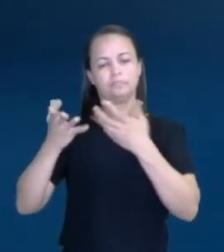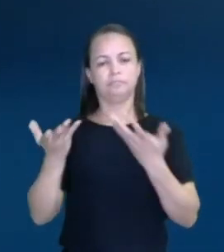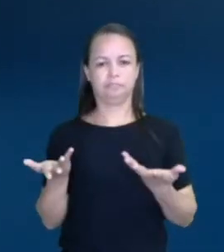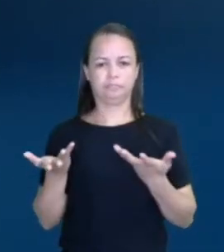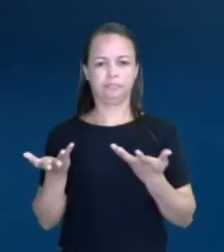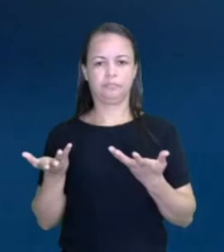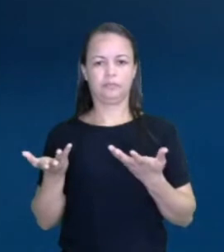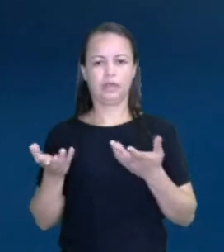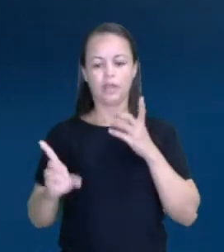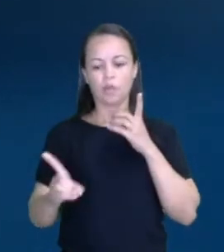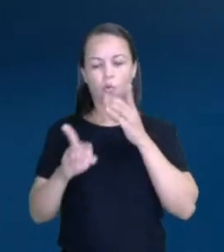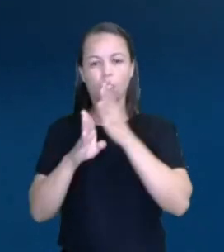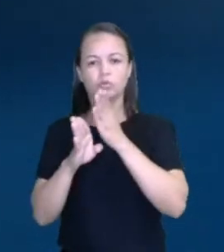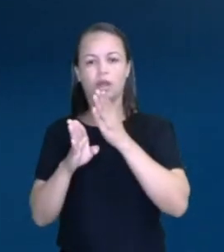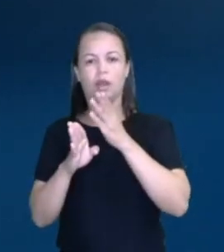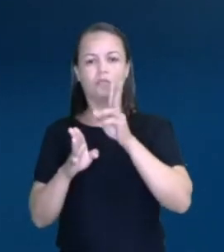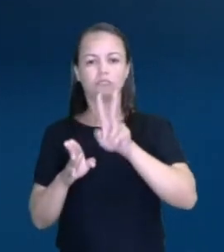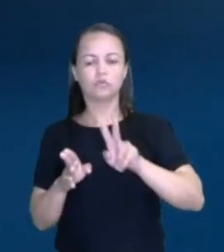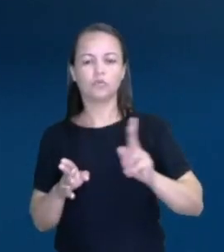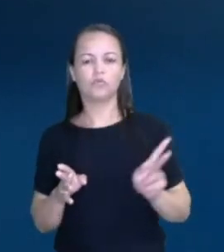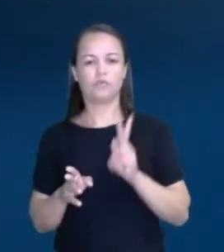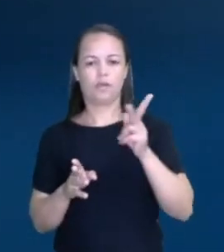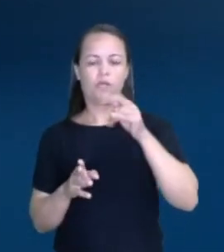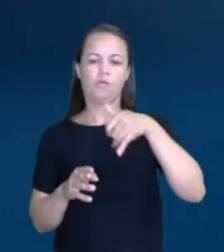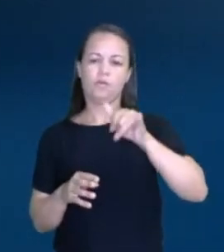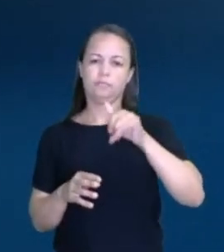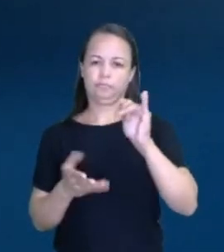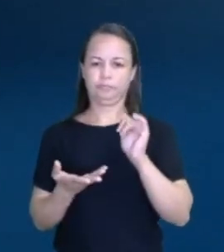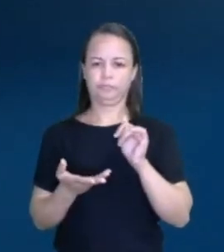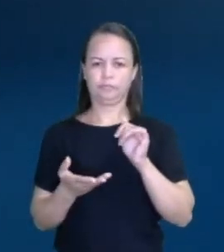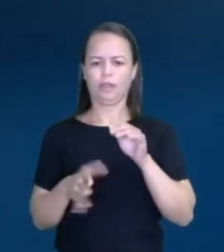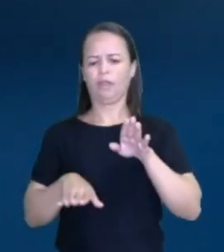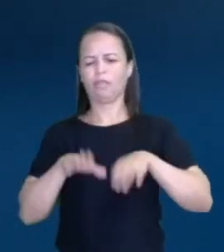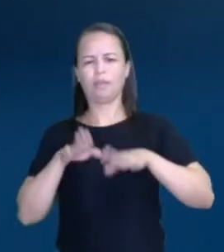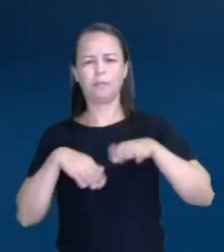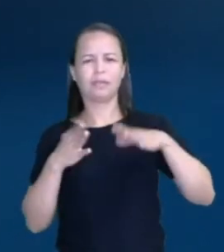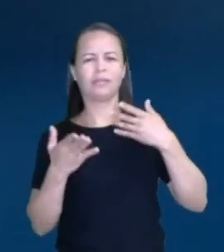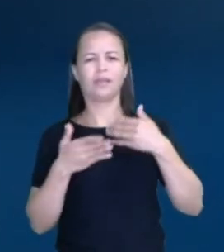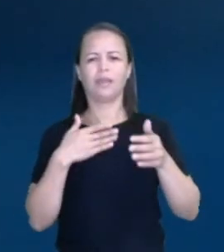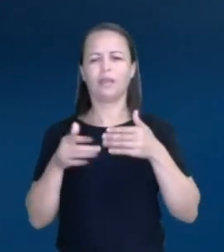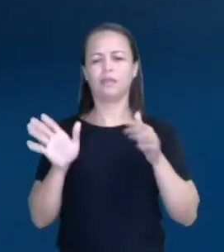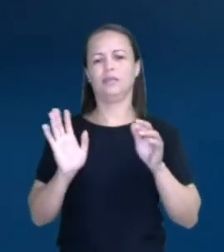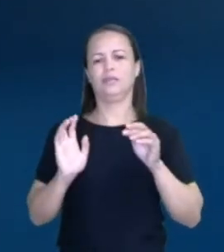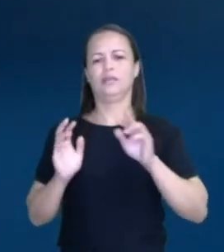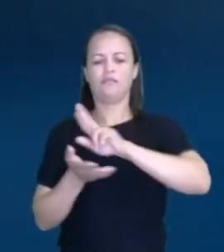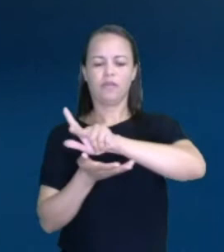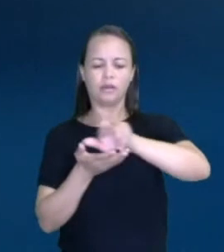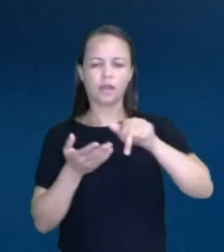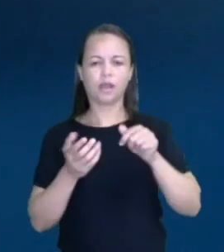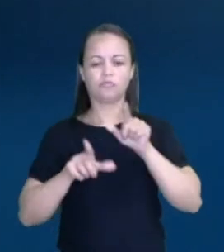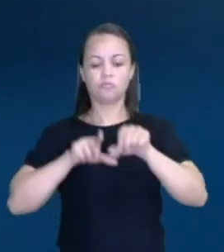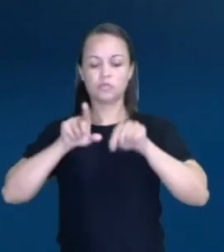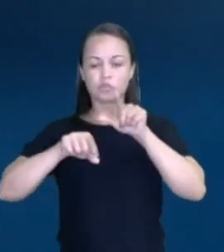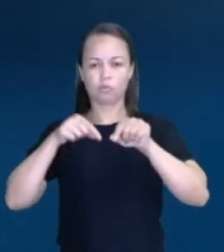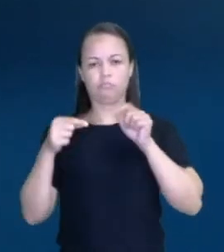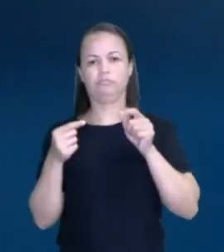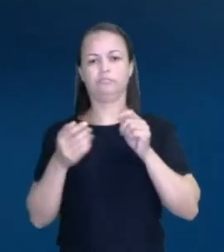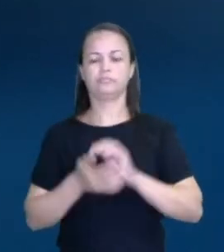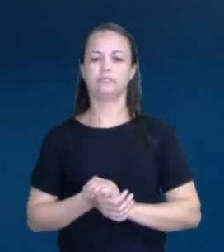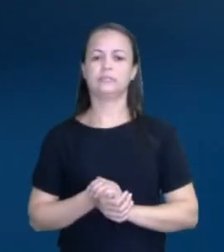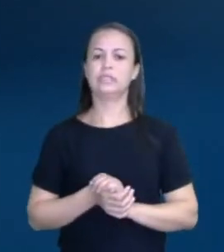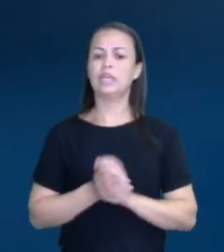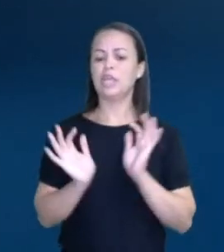o valor de y. A técnica é a mesma, independente da variável escolhida, tá certo? E para a